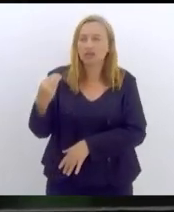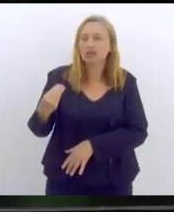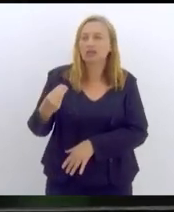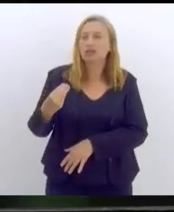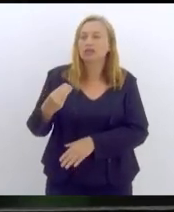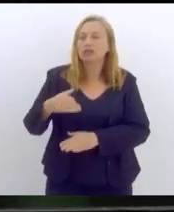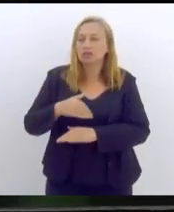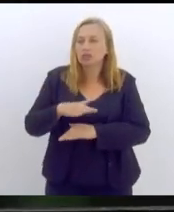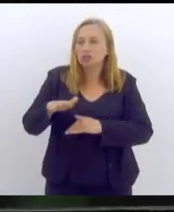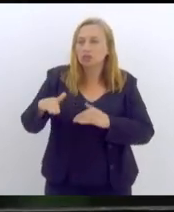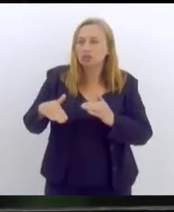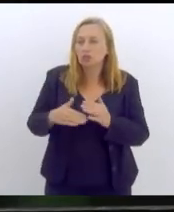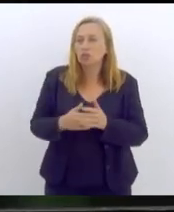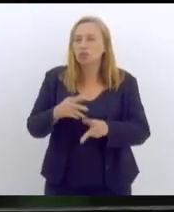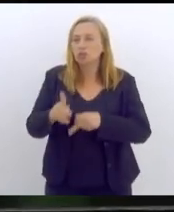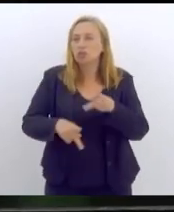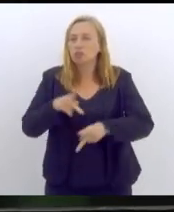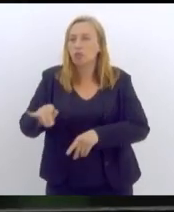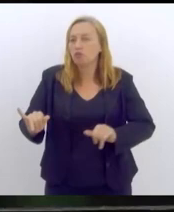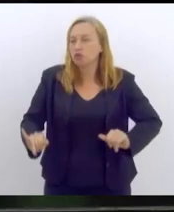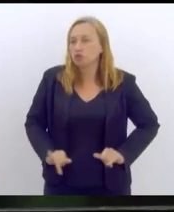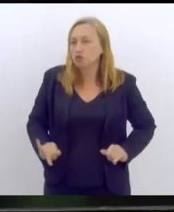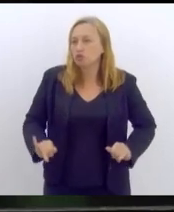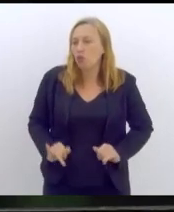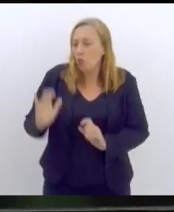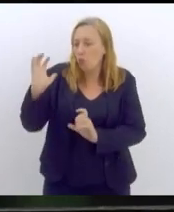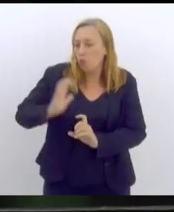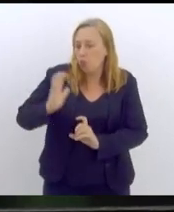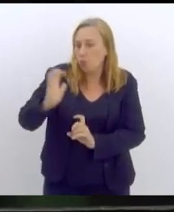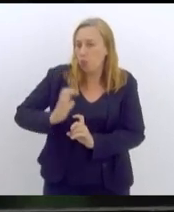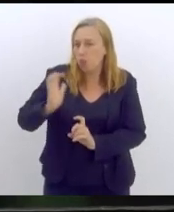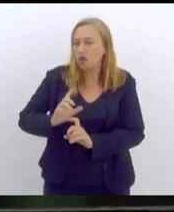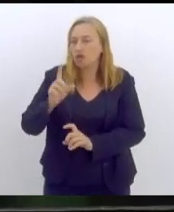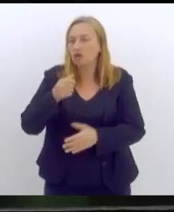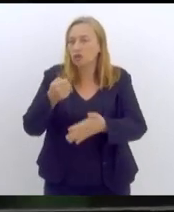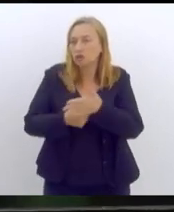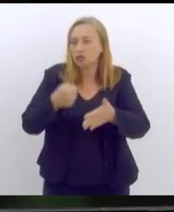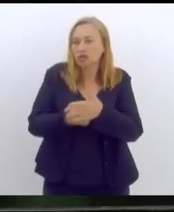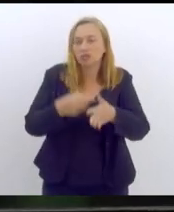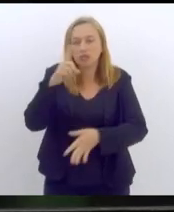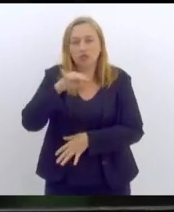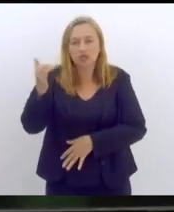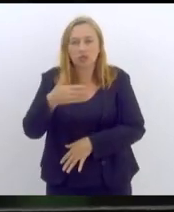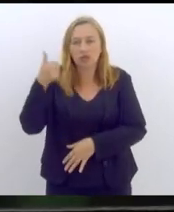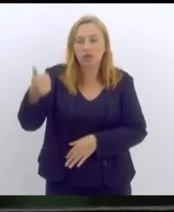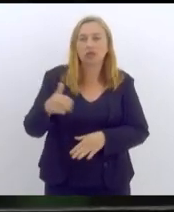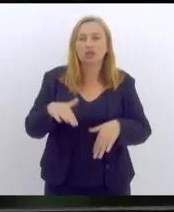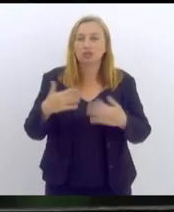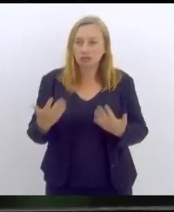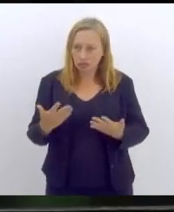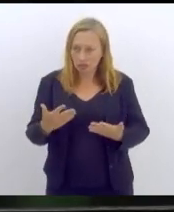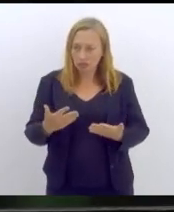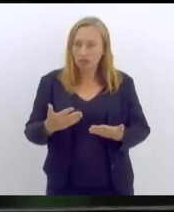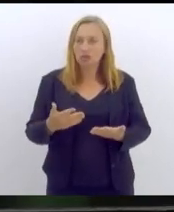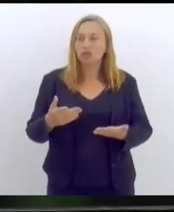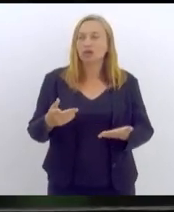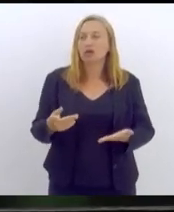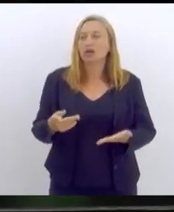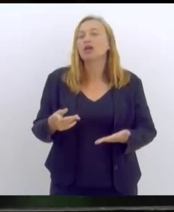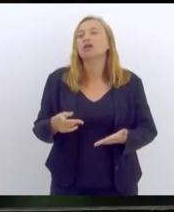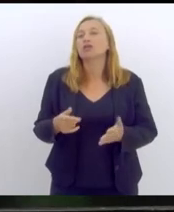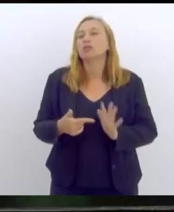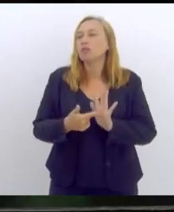tantas que sofreram na mão de seus opressores, lutando por dias melhores. Sendo assim, o terrível ocorrido serve